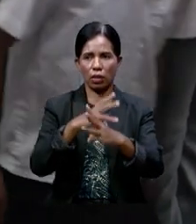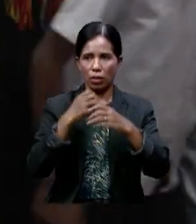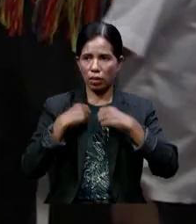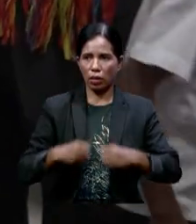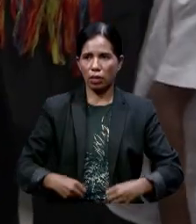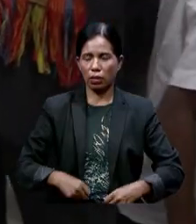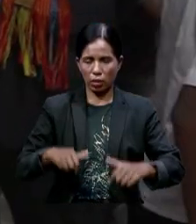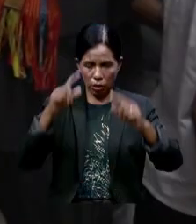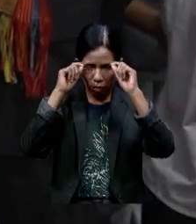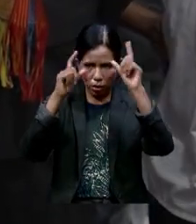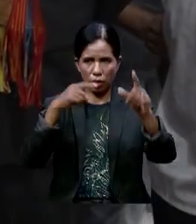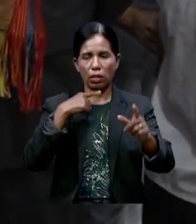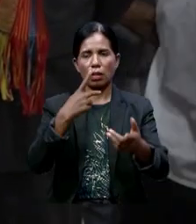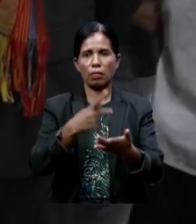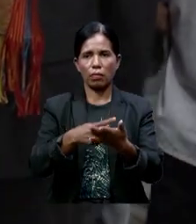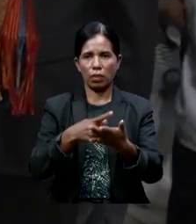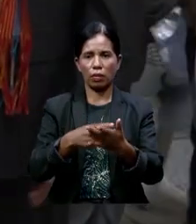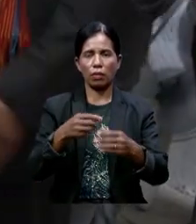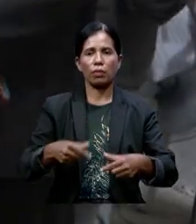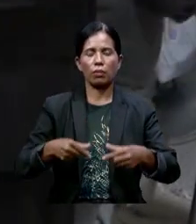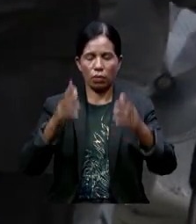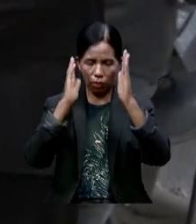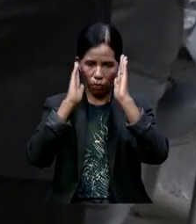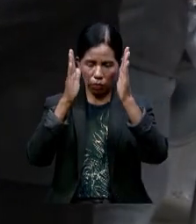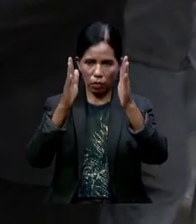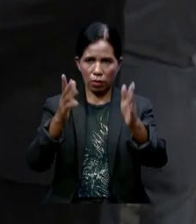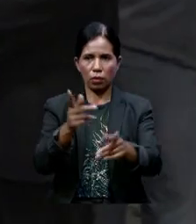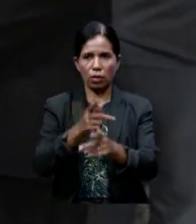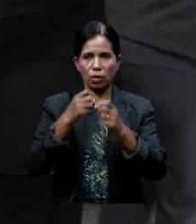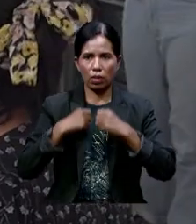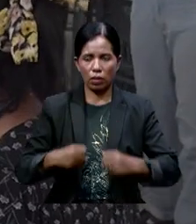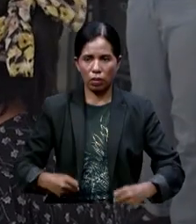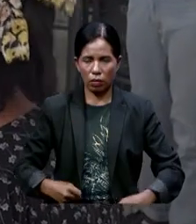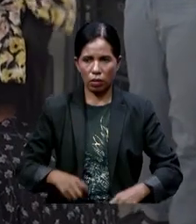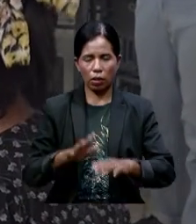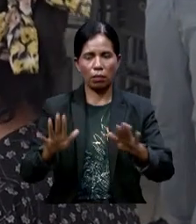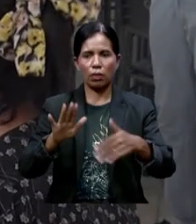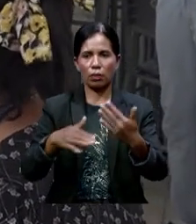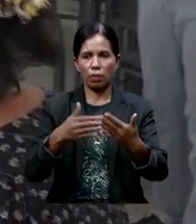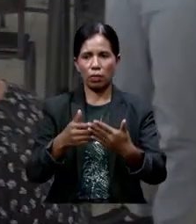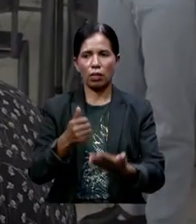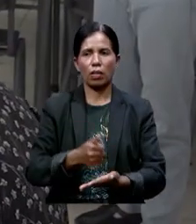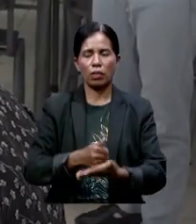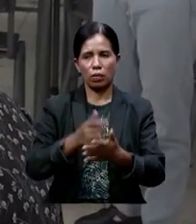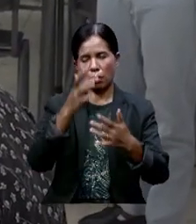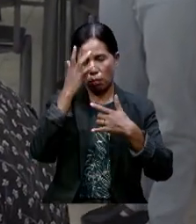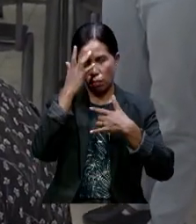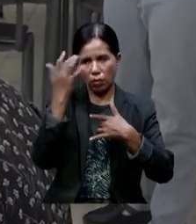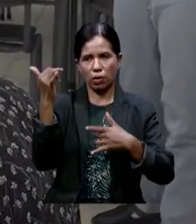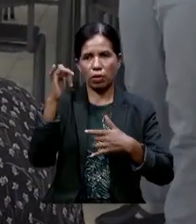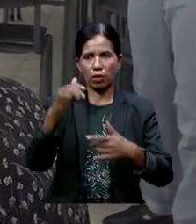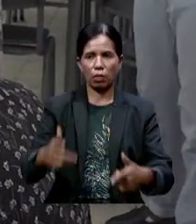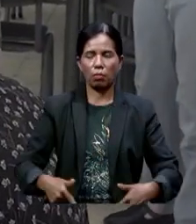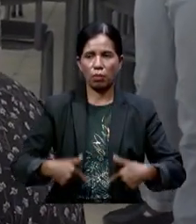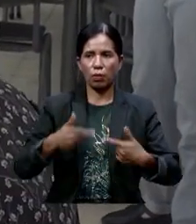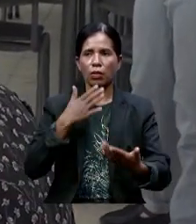Leste Hatete, projeto refere se foco liu ba cuidado saúde primária no tratamento ba moras no mori saudável